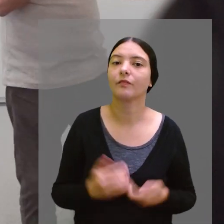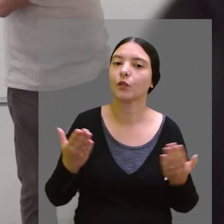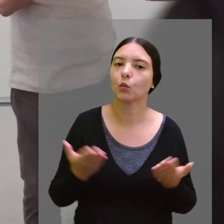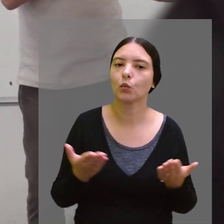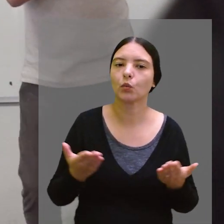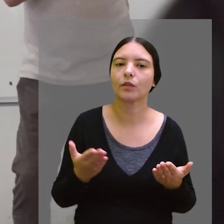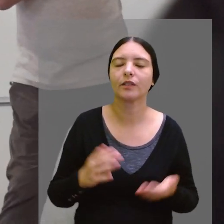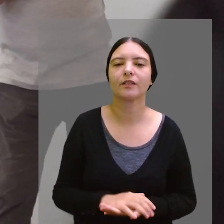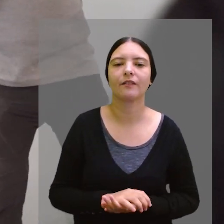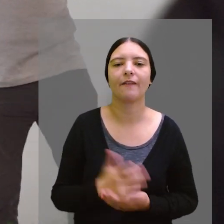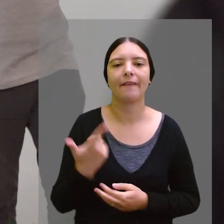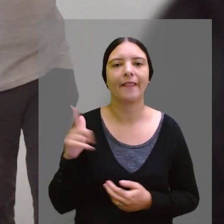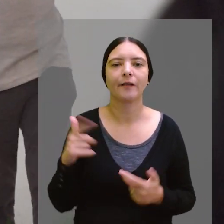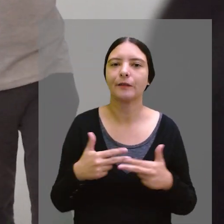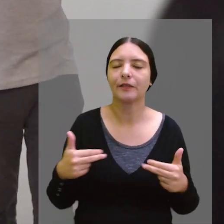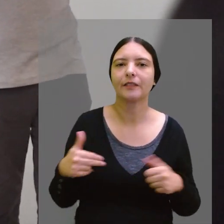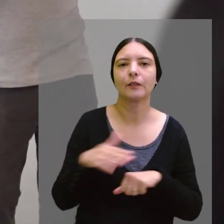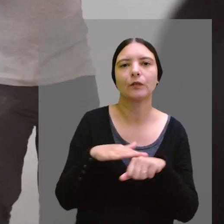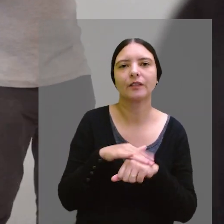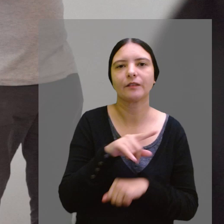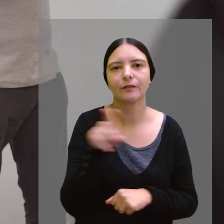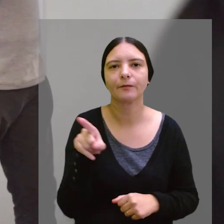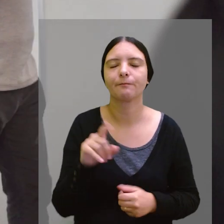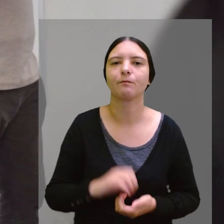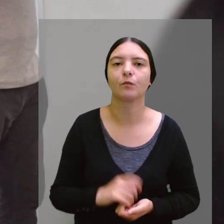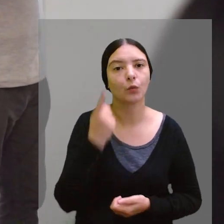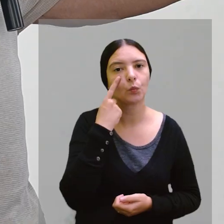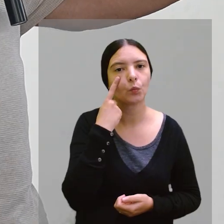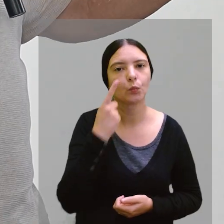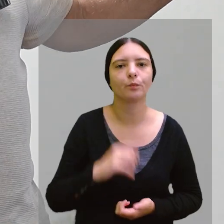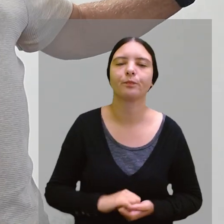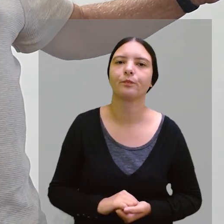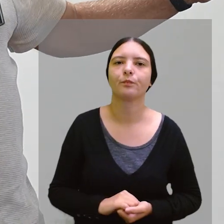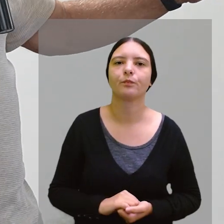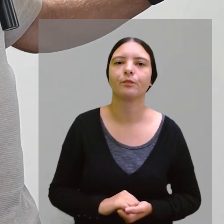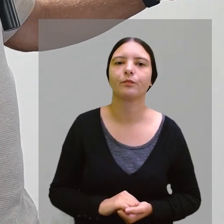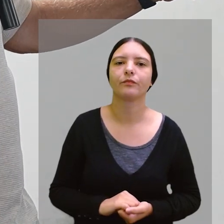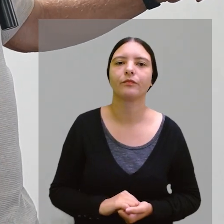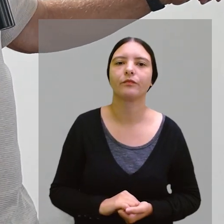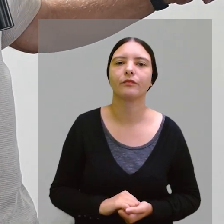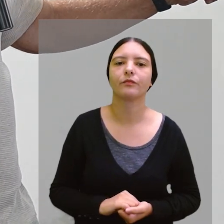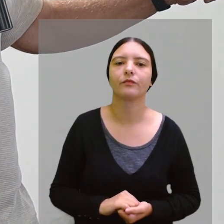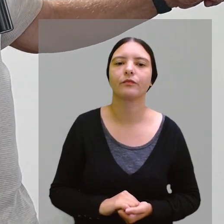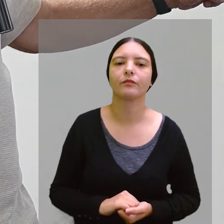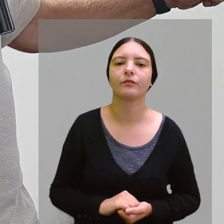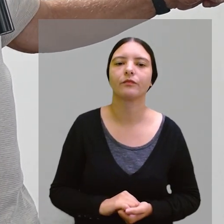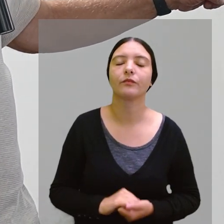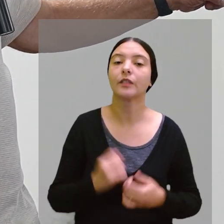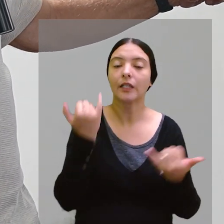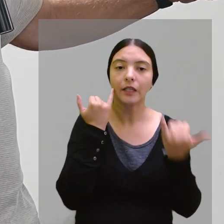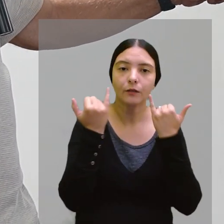Agora é aquela questão que eu falei para vocês aqui. Olha só. A pouca profundidade da informação